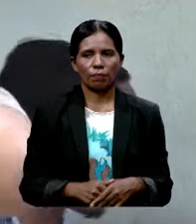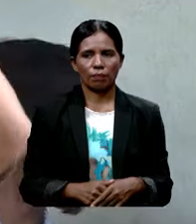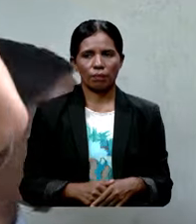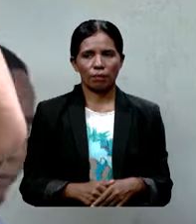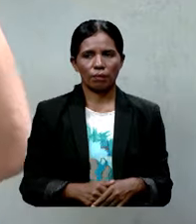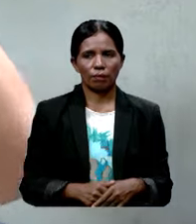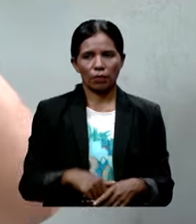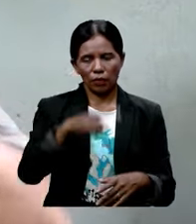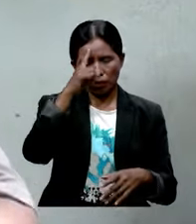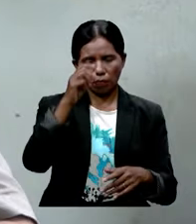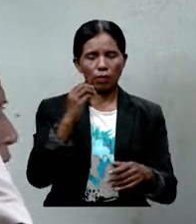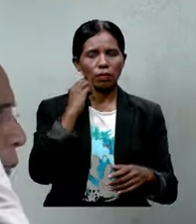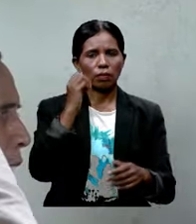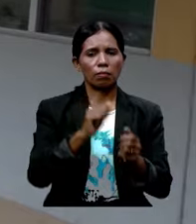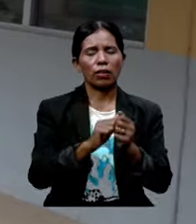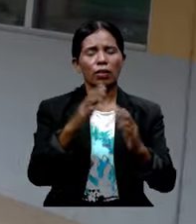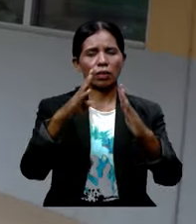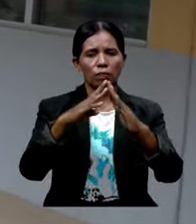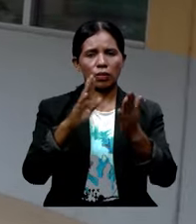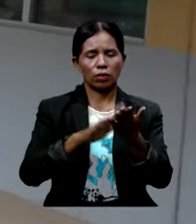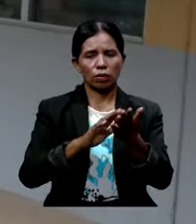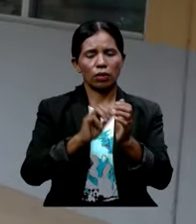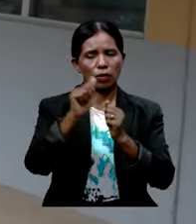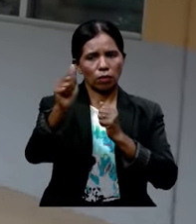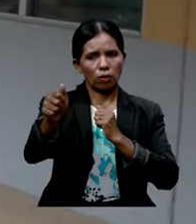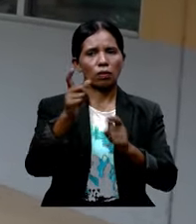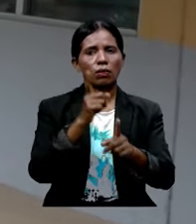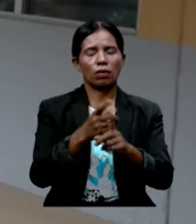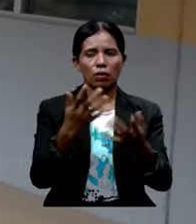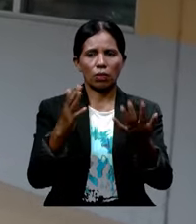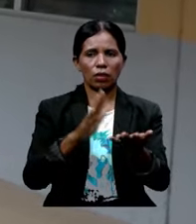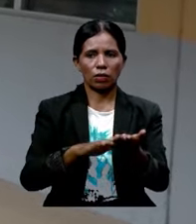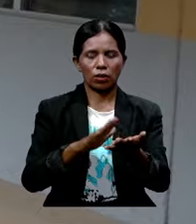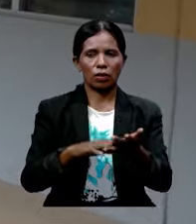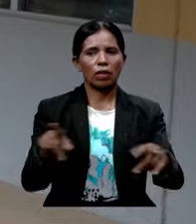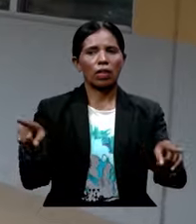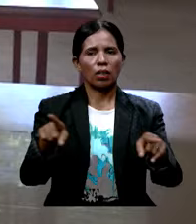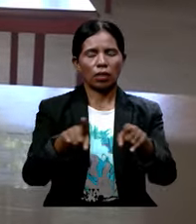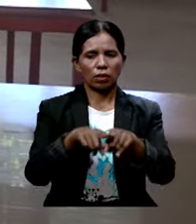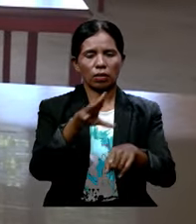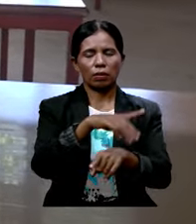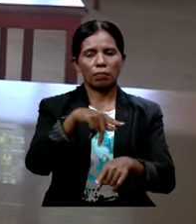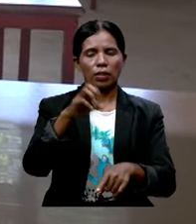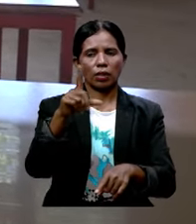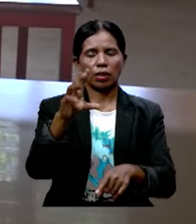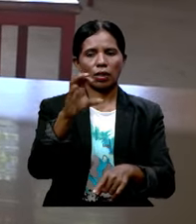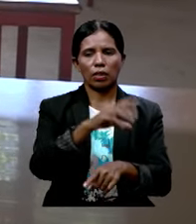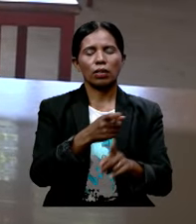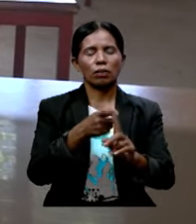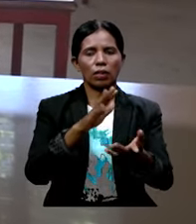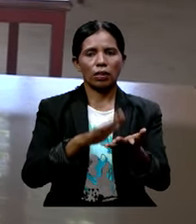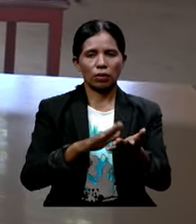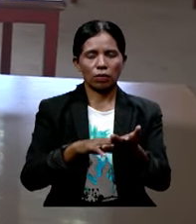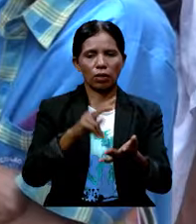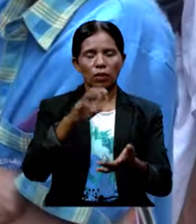Ne-a? Mai tare, două plăhalim rimne distanțe mei. Daudang ne escola refere sainudar klase paralelu husi escola Nicolau Lobato Dili